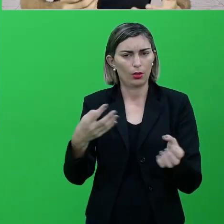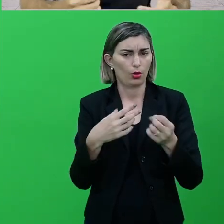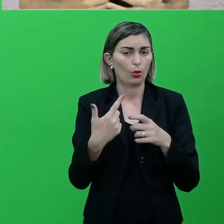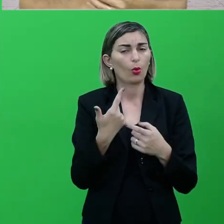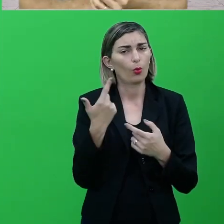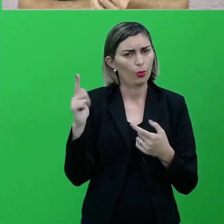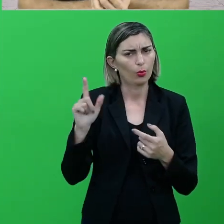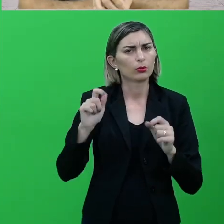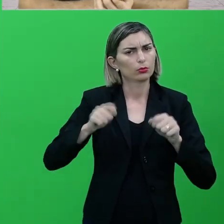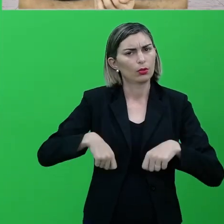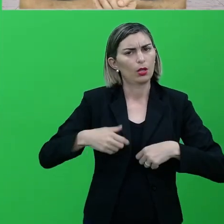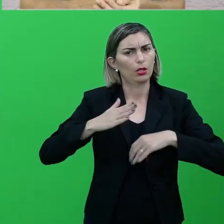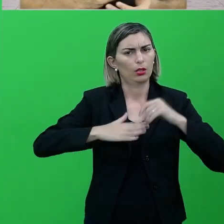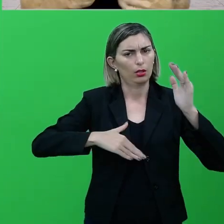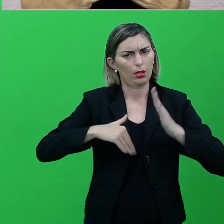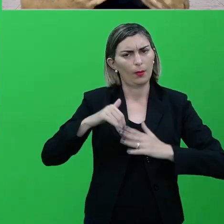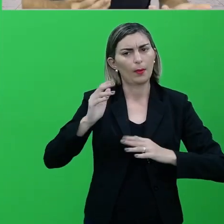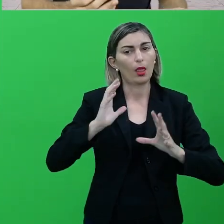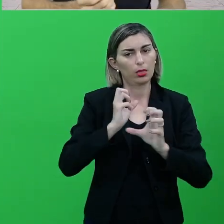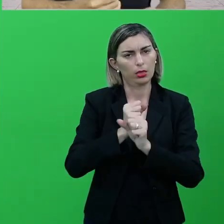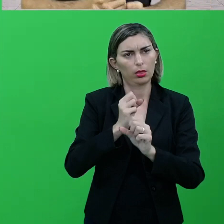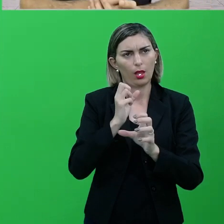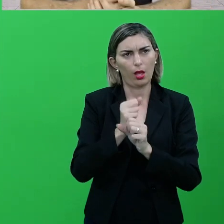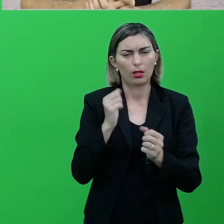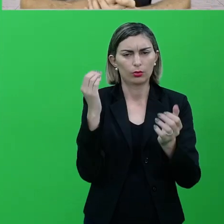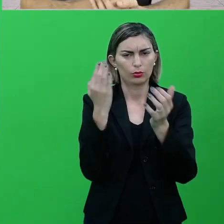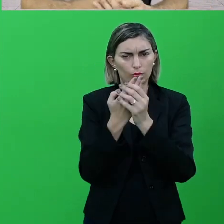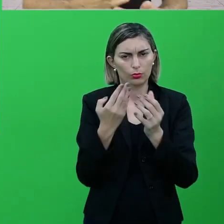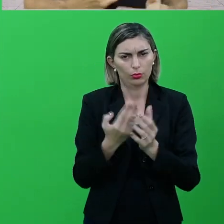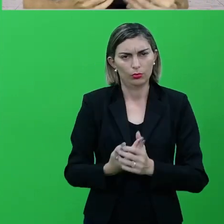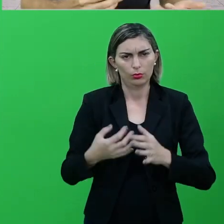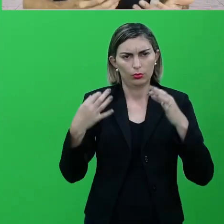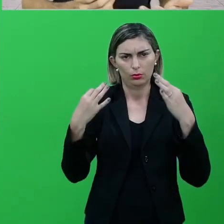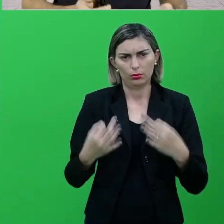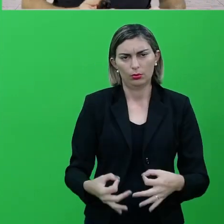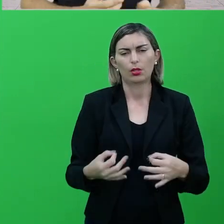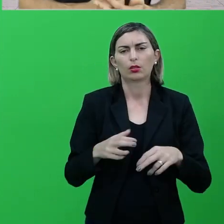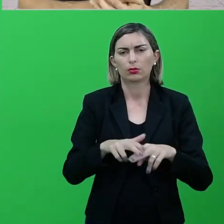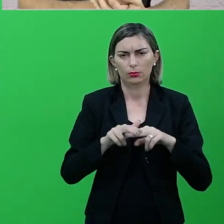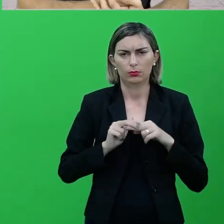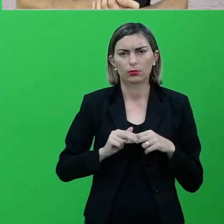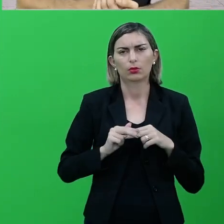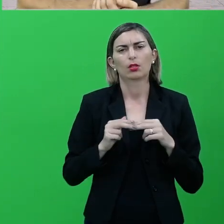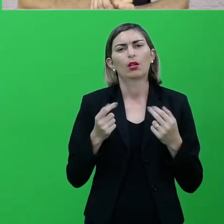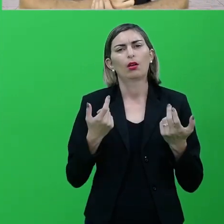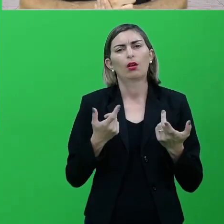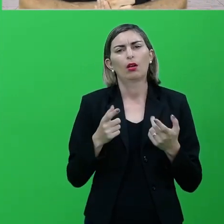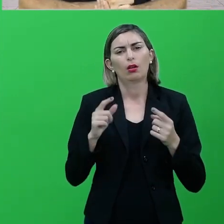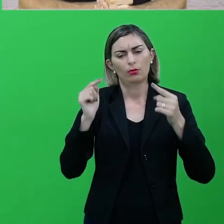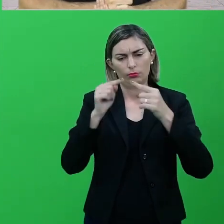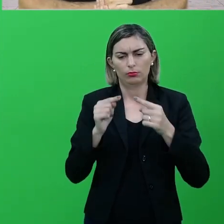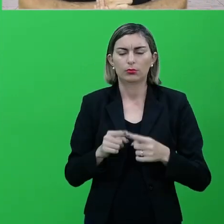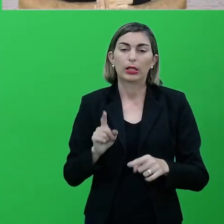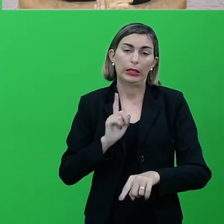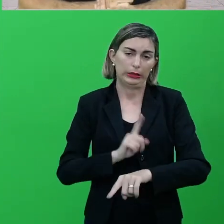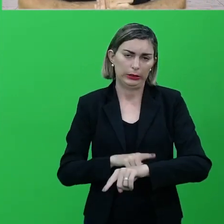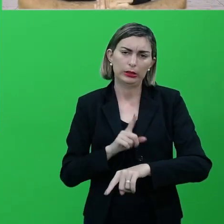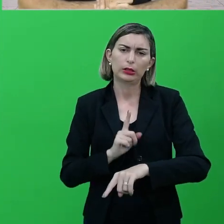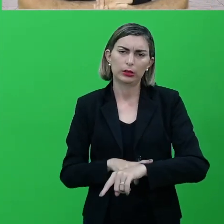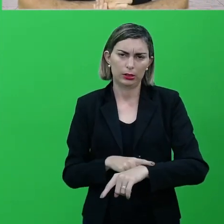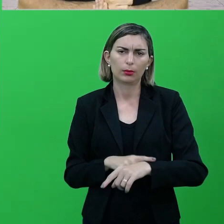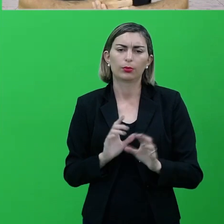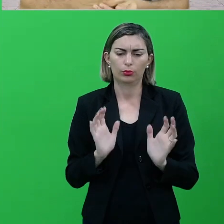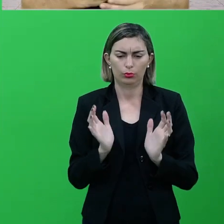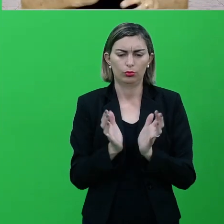lado, eles são capazes de fornecer dados precisos, tá, com certa razoabilidade, para questões relacionadas ao tempo da